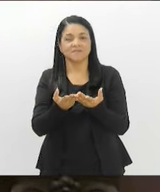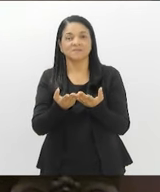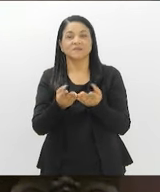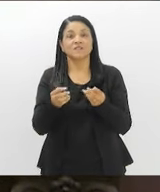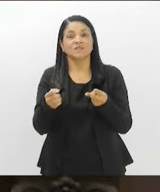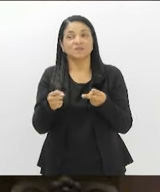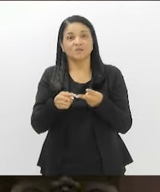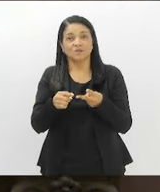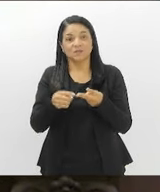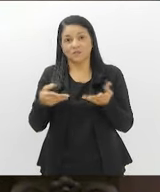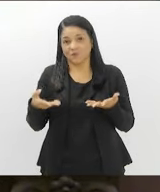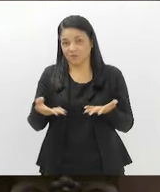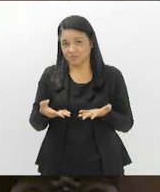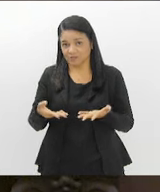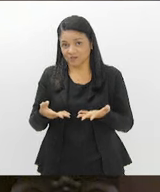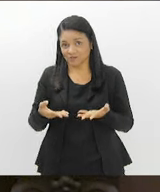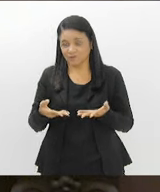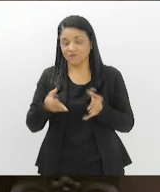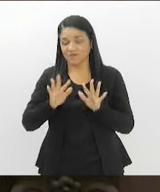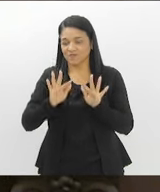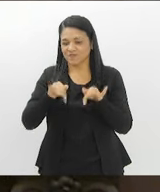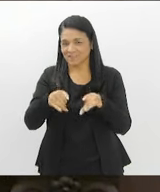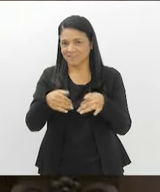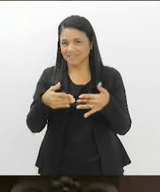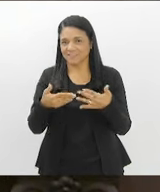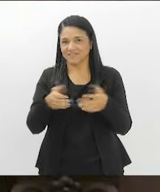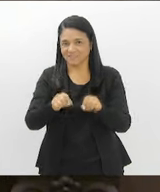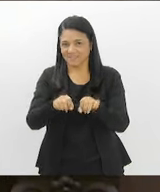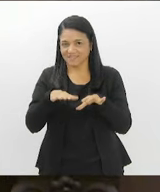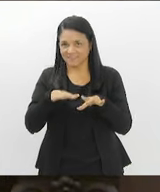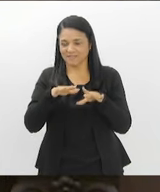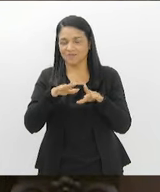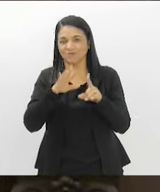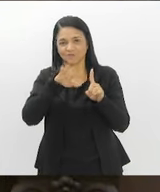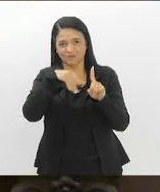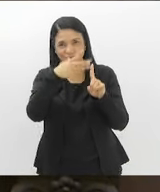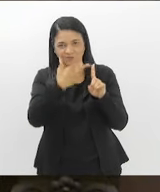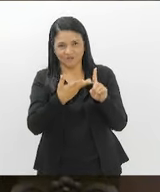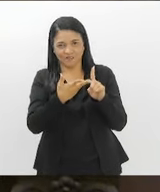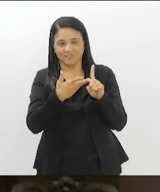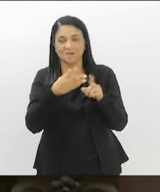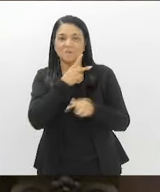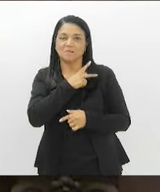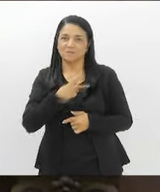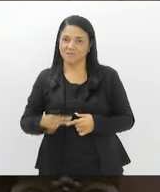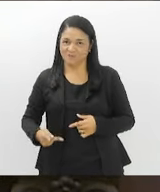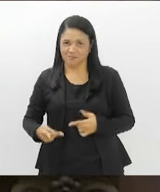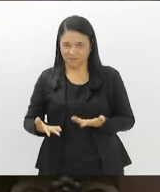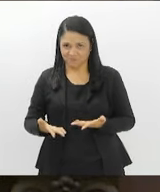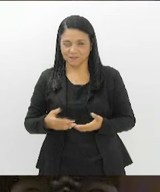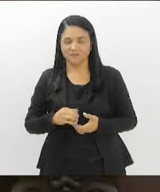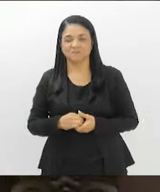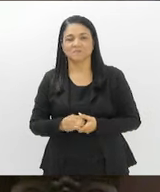hoje, finalizando aqui essa sessão solene, presidindo essa sessão.